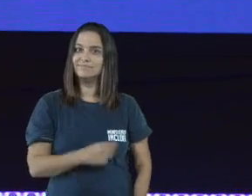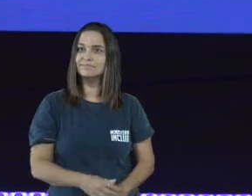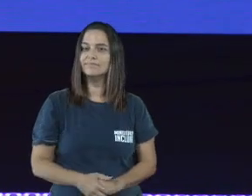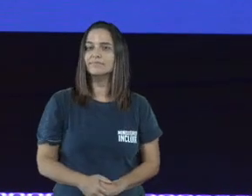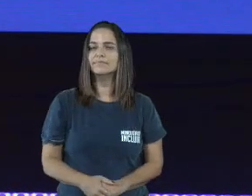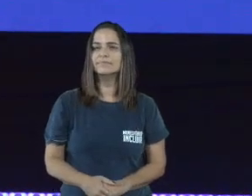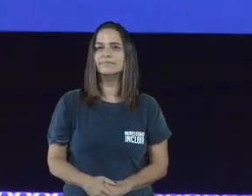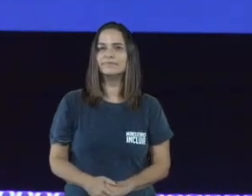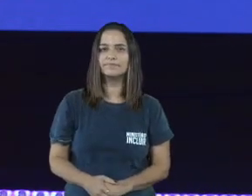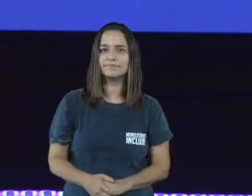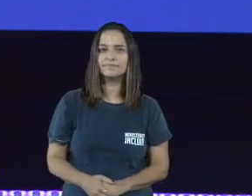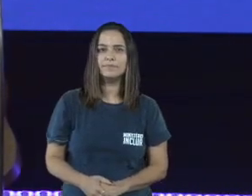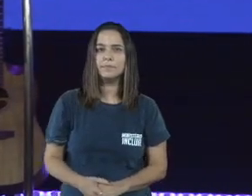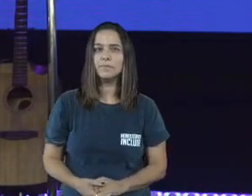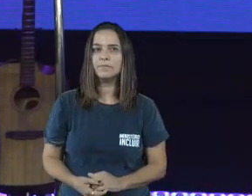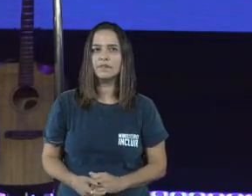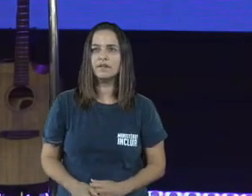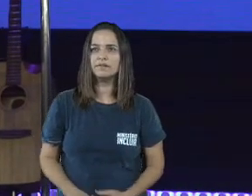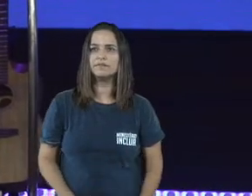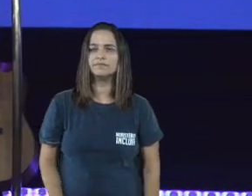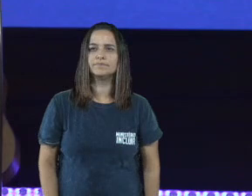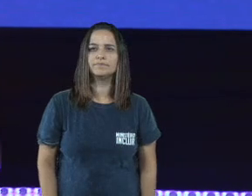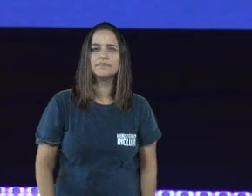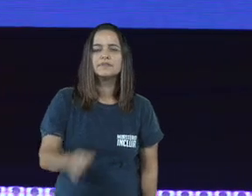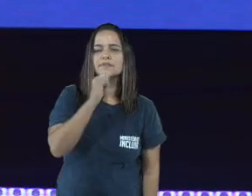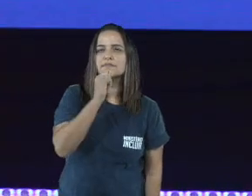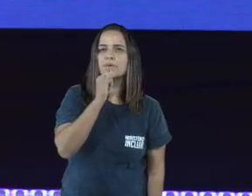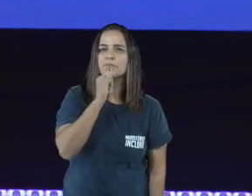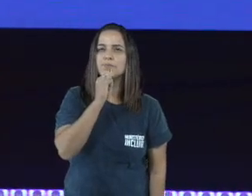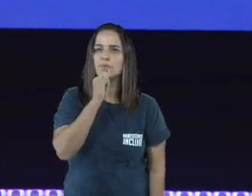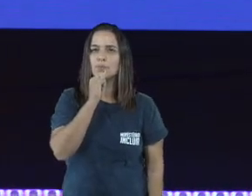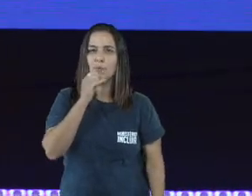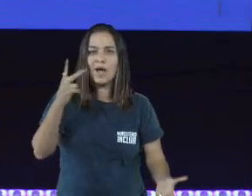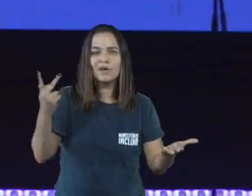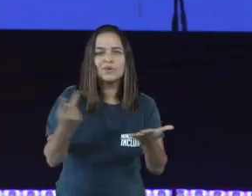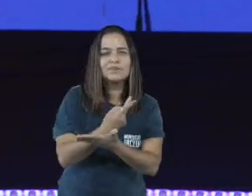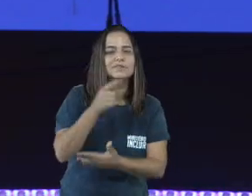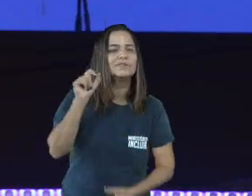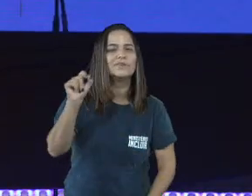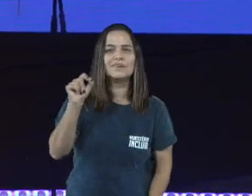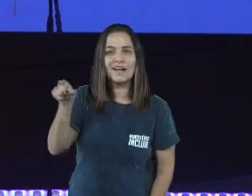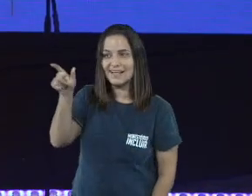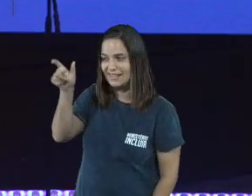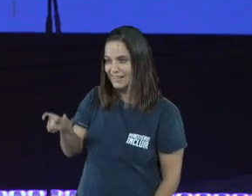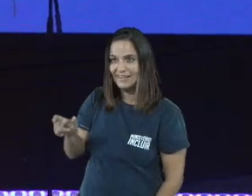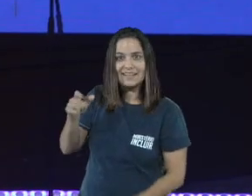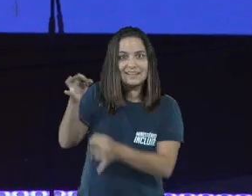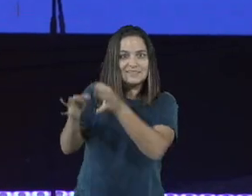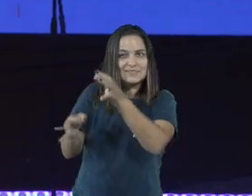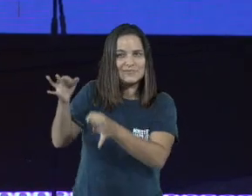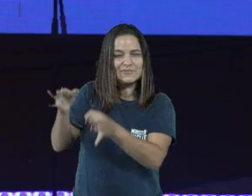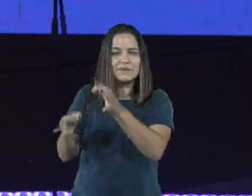e as coisas nos tribunais não são julgadas pela lei